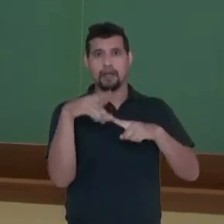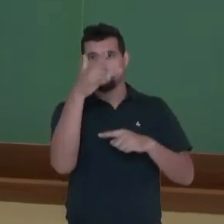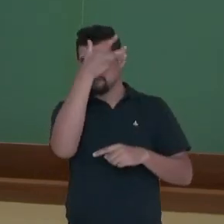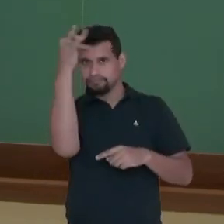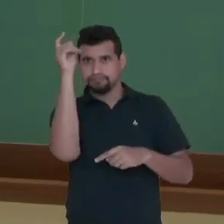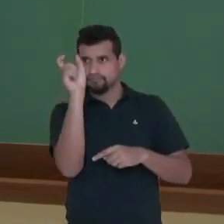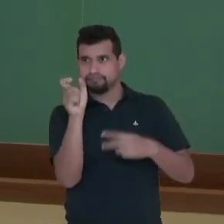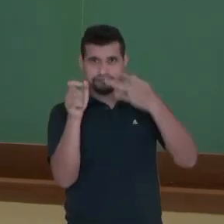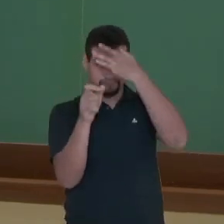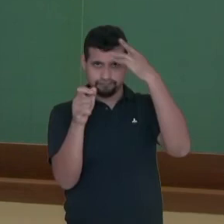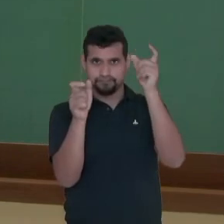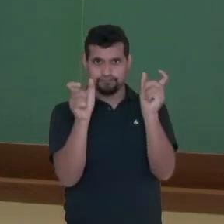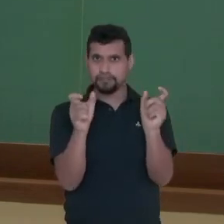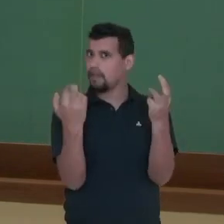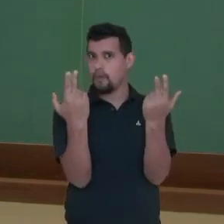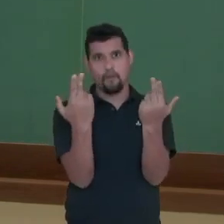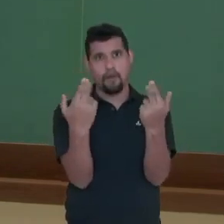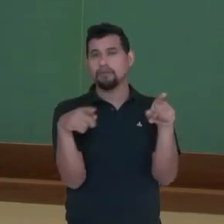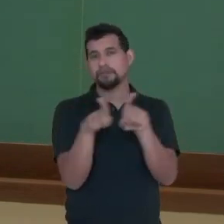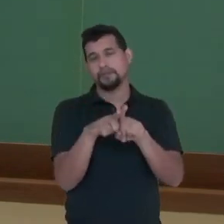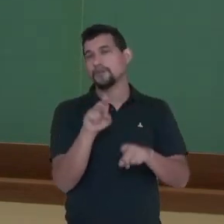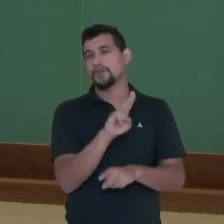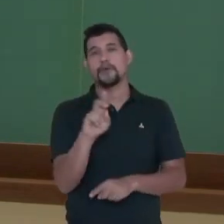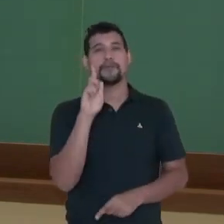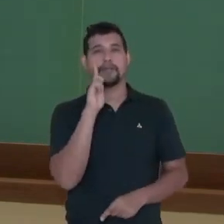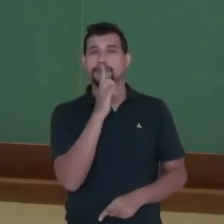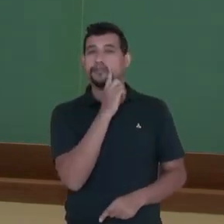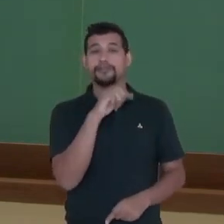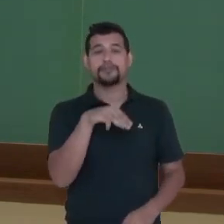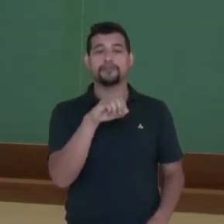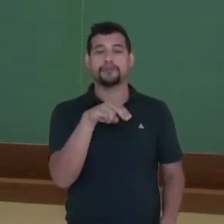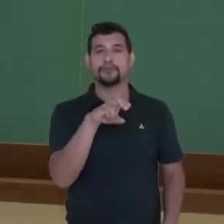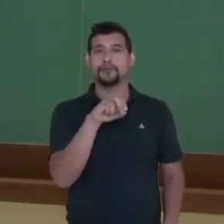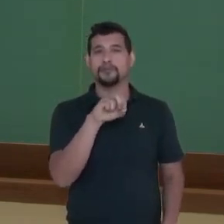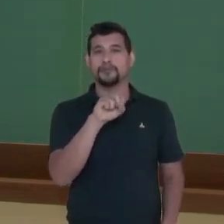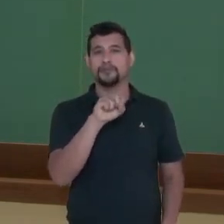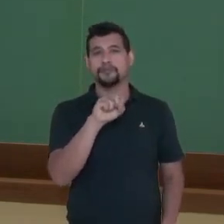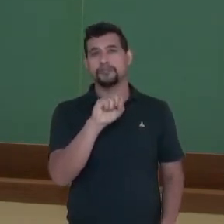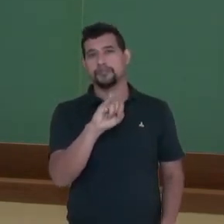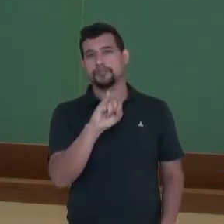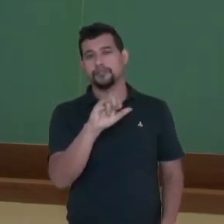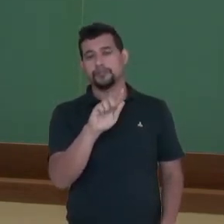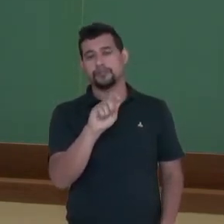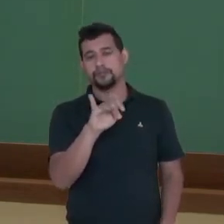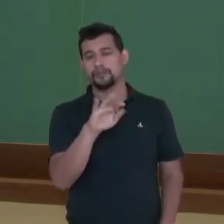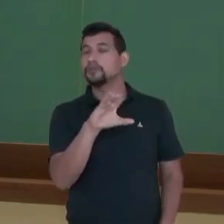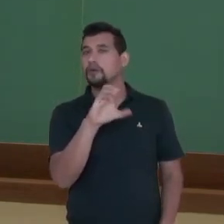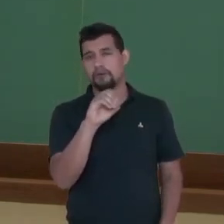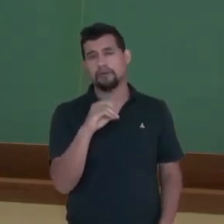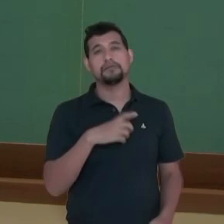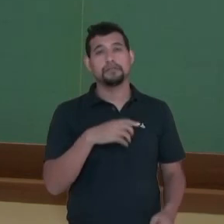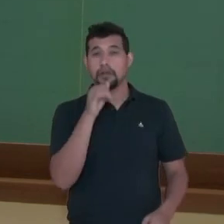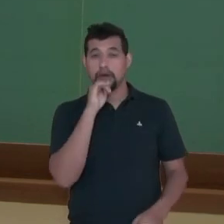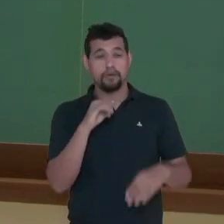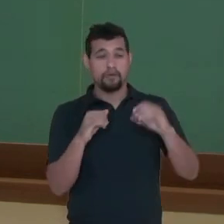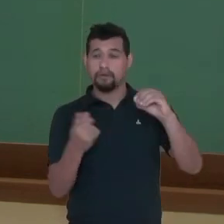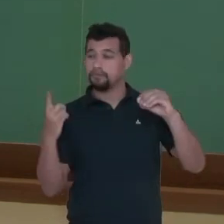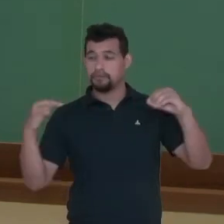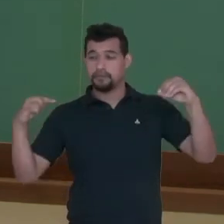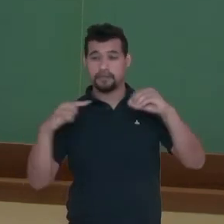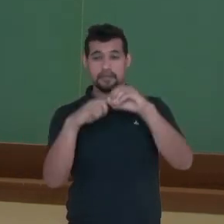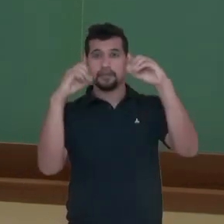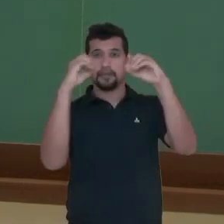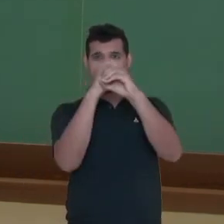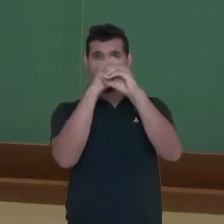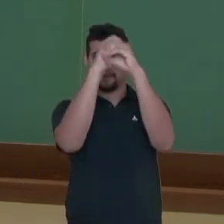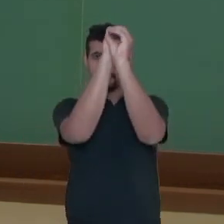dois indivíduos são idênticos, por isso são chamados de monozigóticos, era um zigoto, um óvulo, um espermatozoide, gerou dois